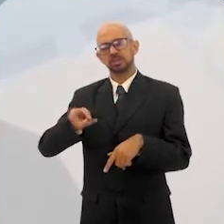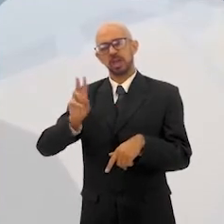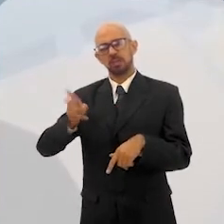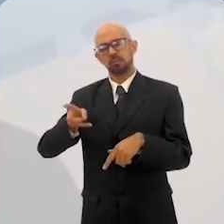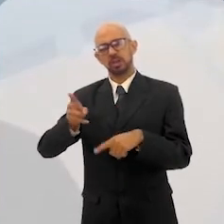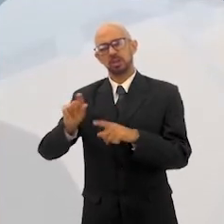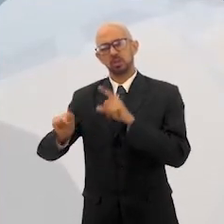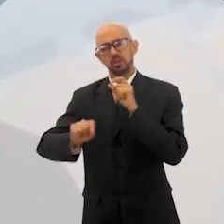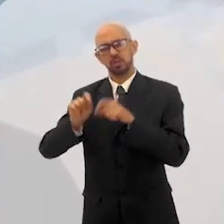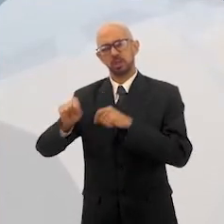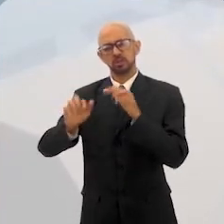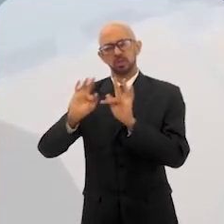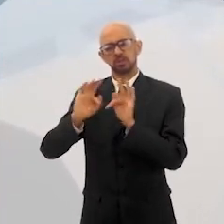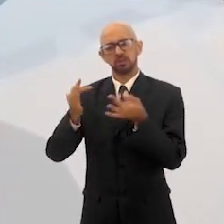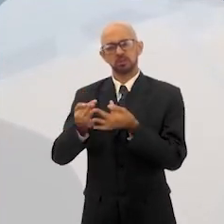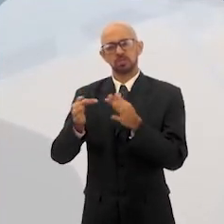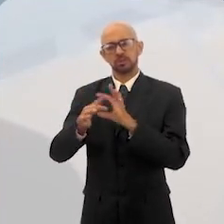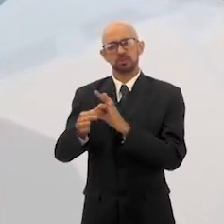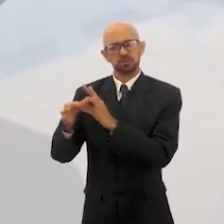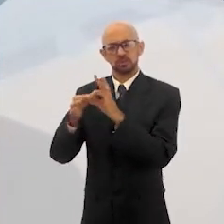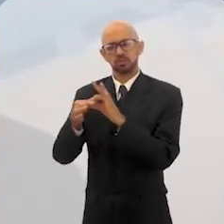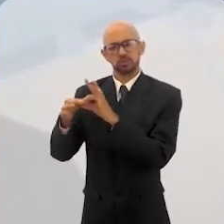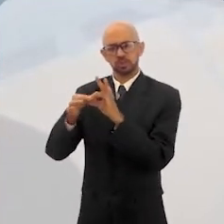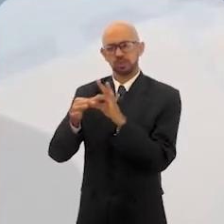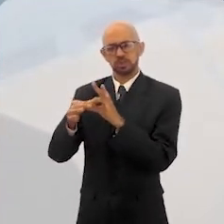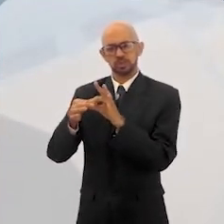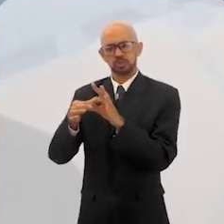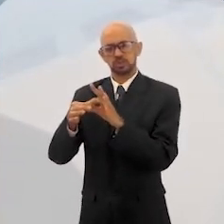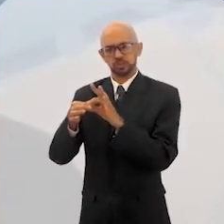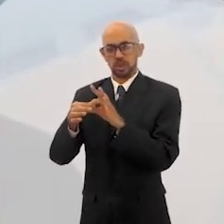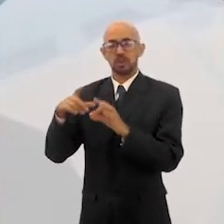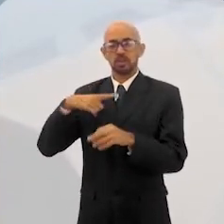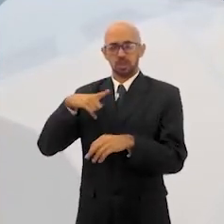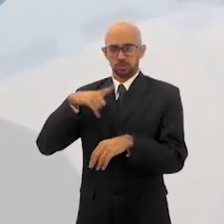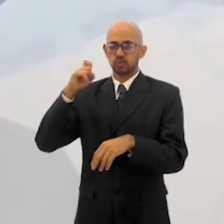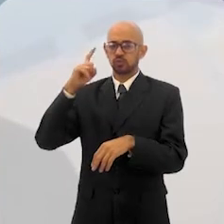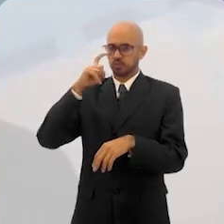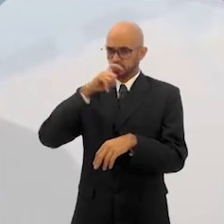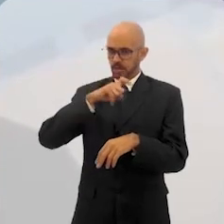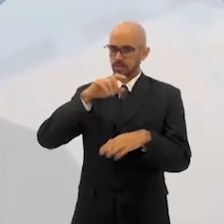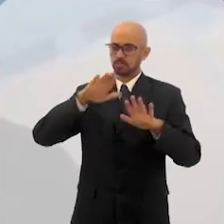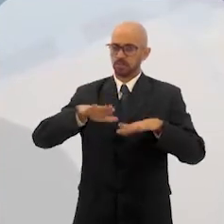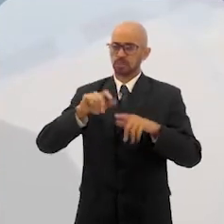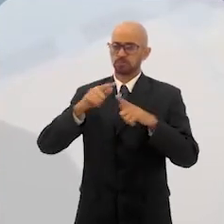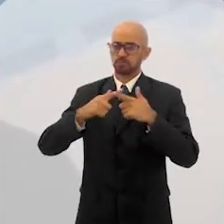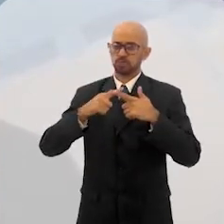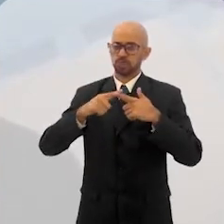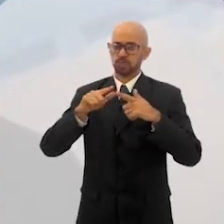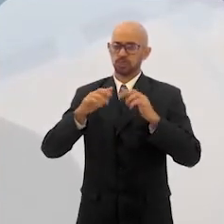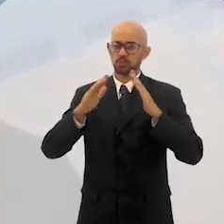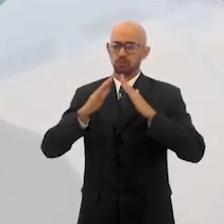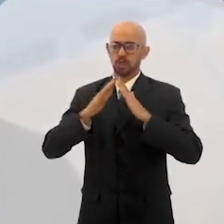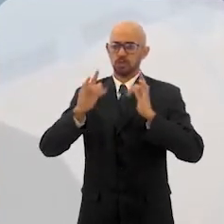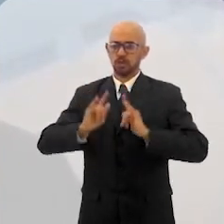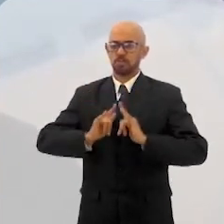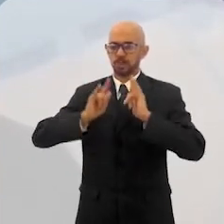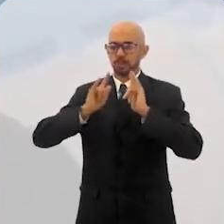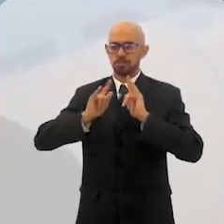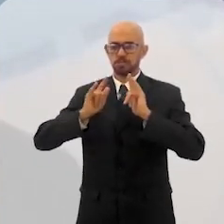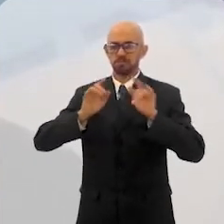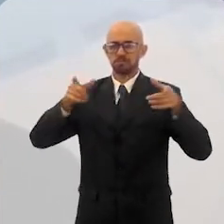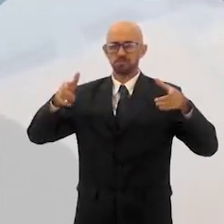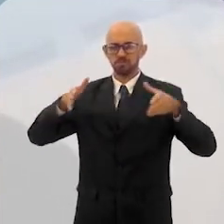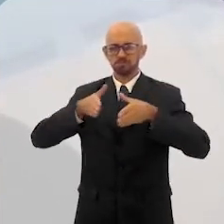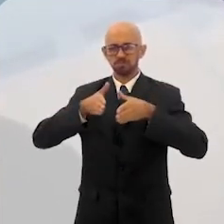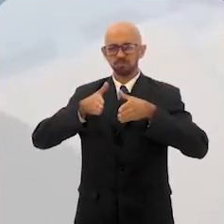sempre foi muito, a gente sempre foi uma família muito unida, né, com todas as suas dificuldades, até porque a gente morava em um apartamento de